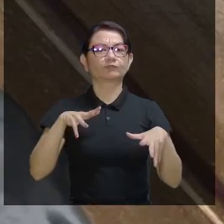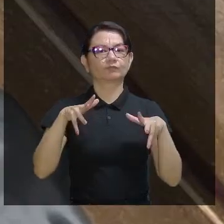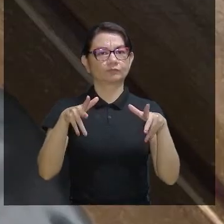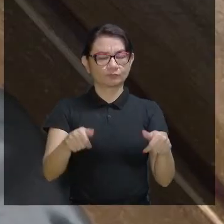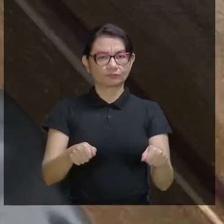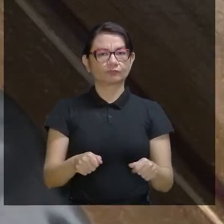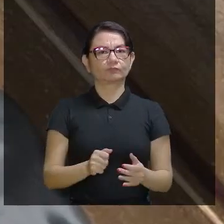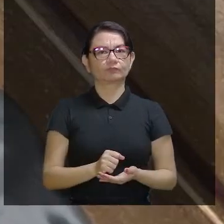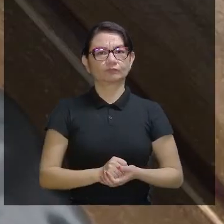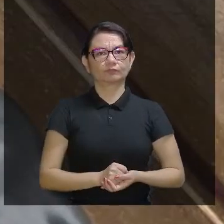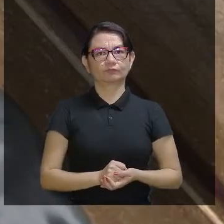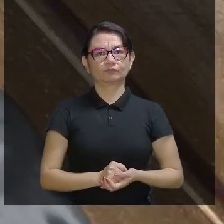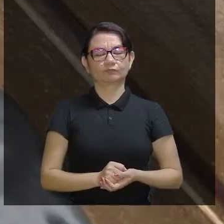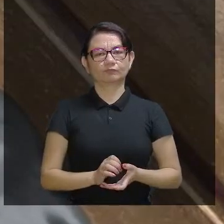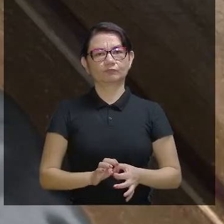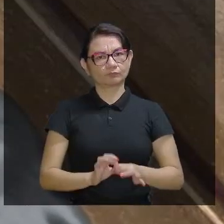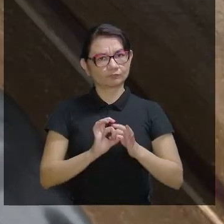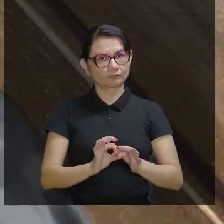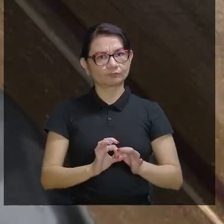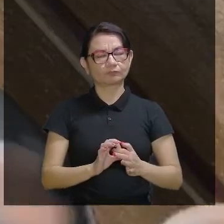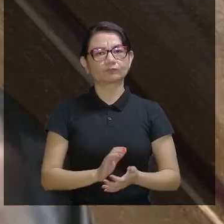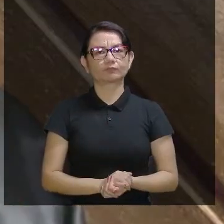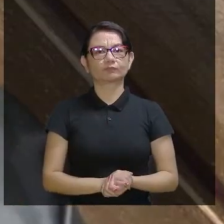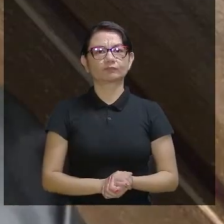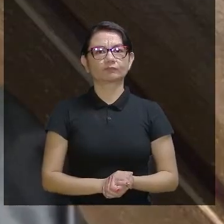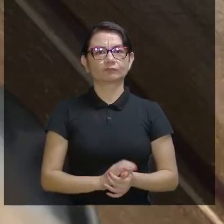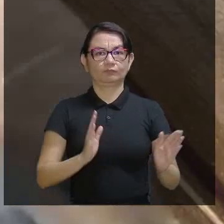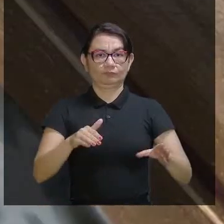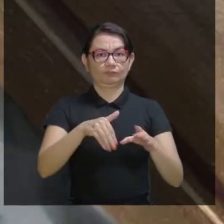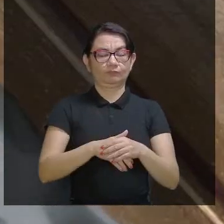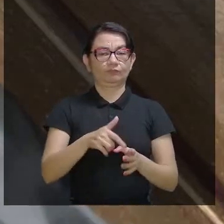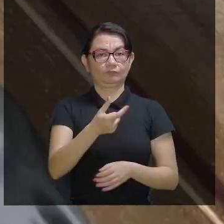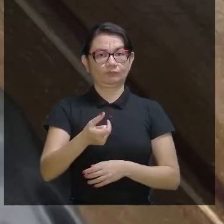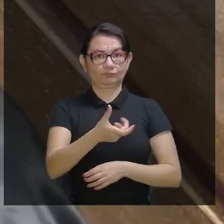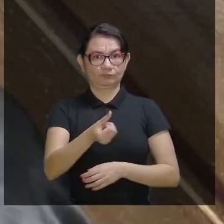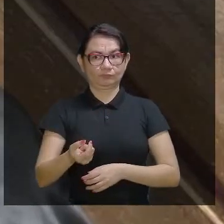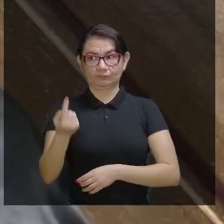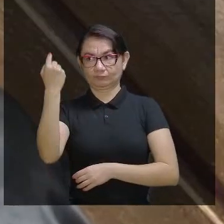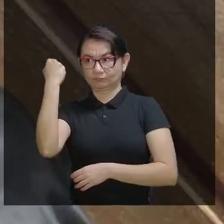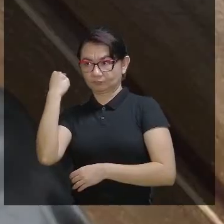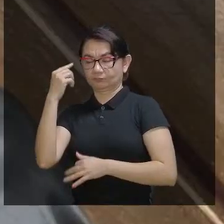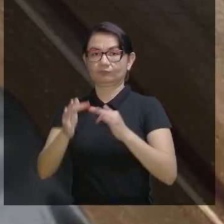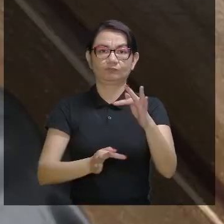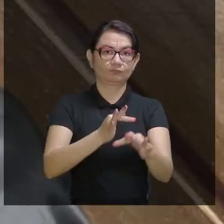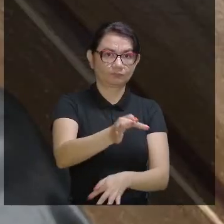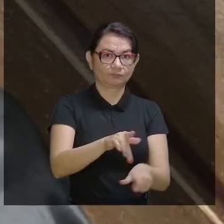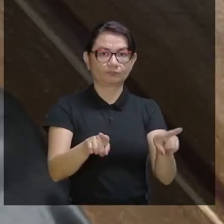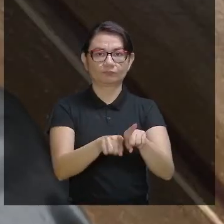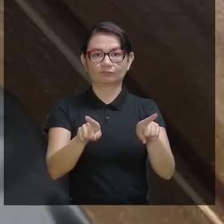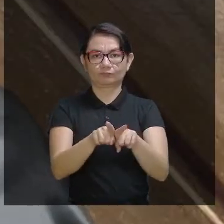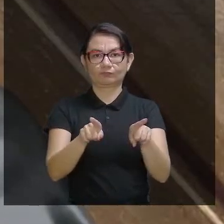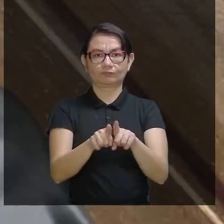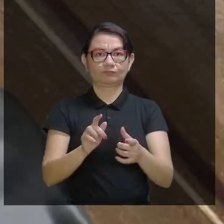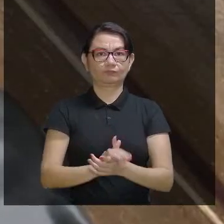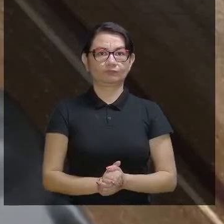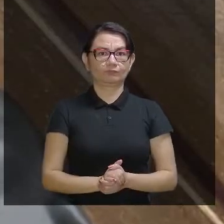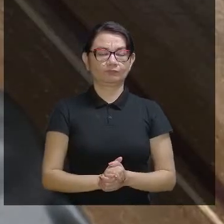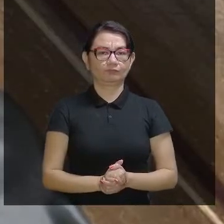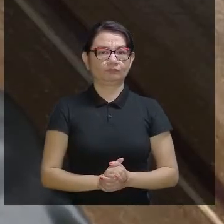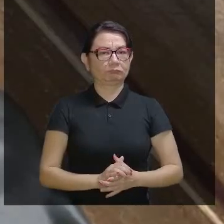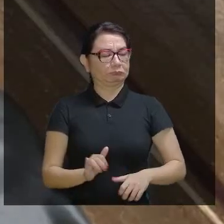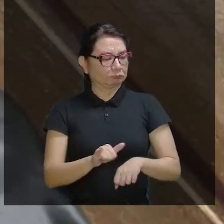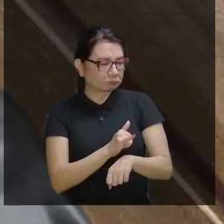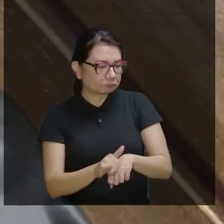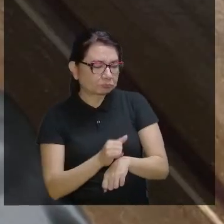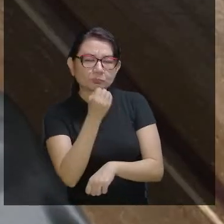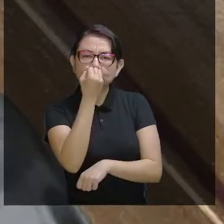estão engajados para que essas eleições de 2026, assim como as anteriores e que as futuras, sejam exercidas com desembaraço,